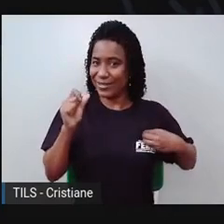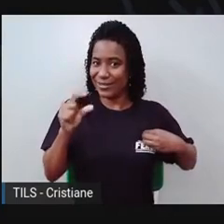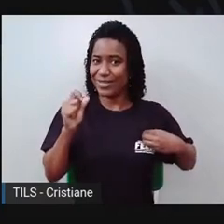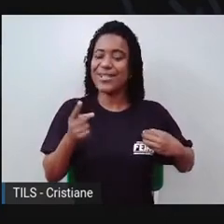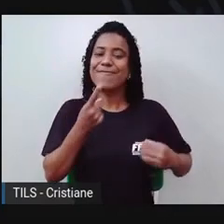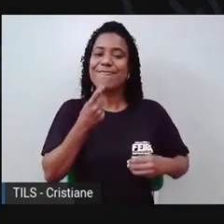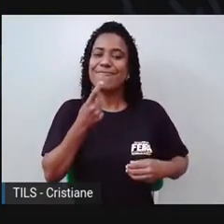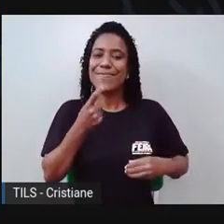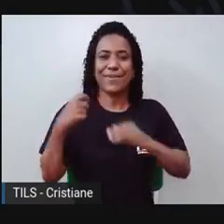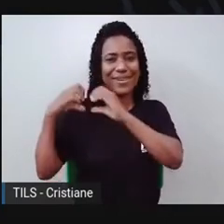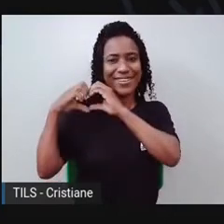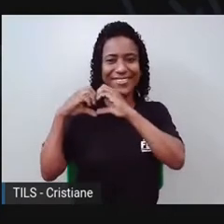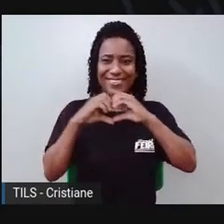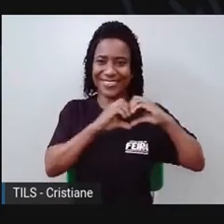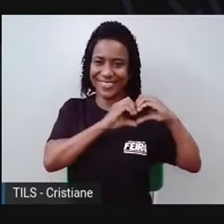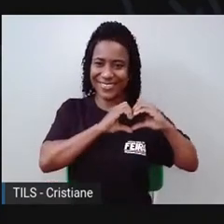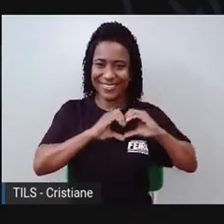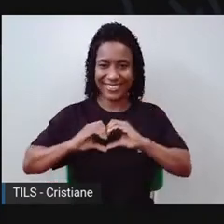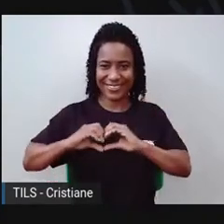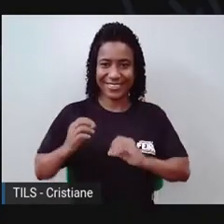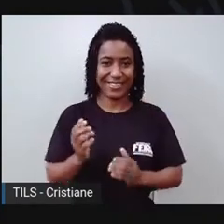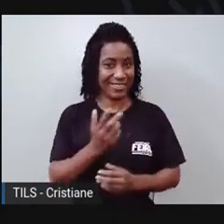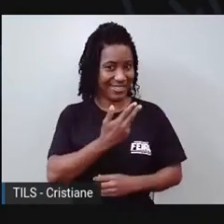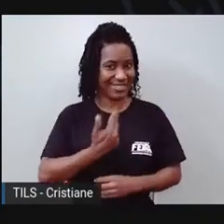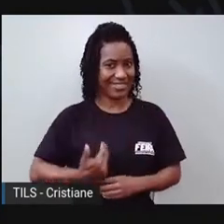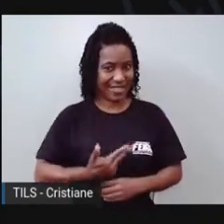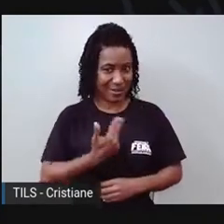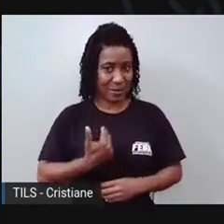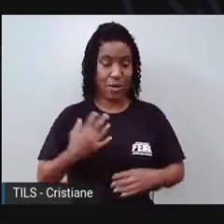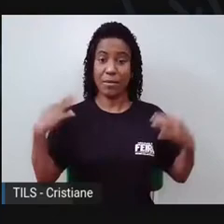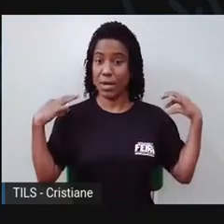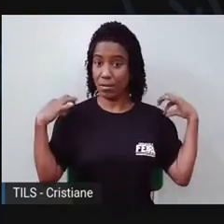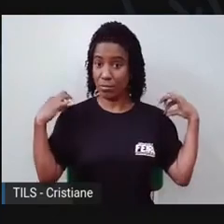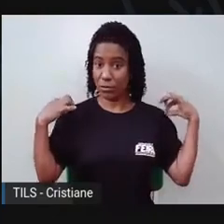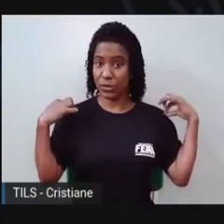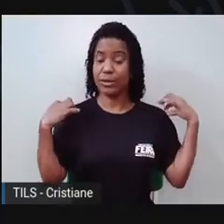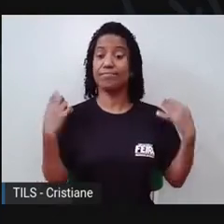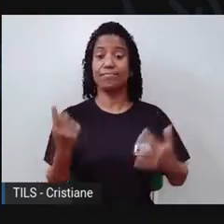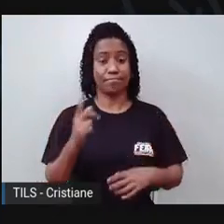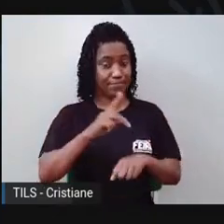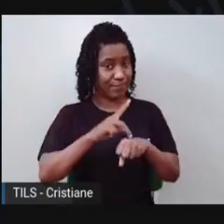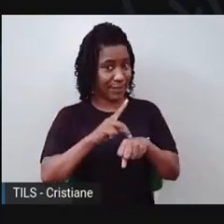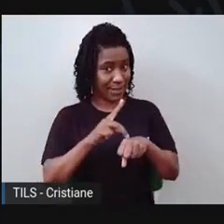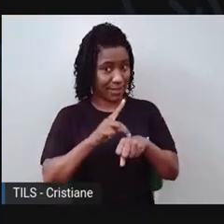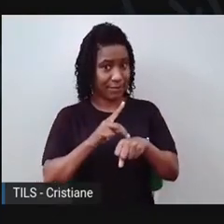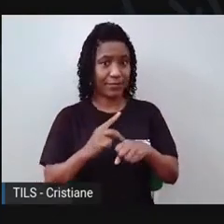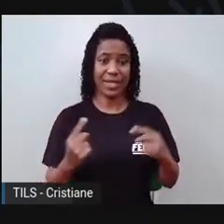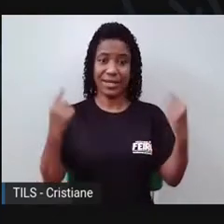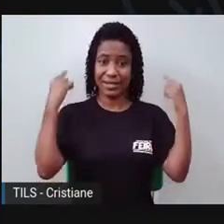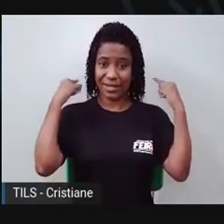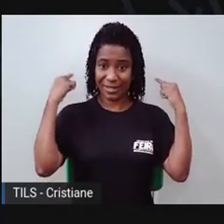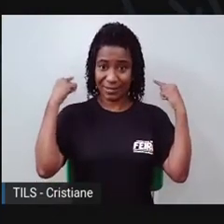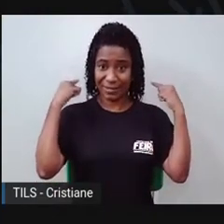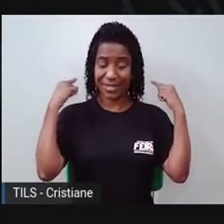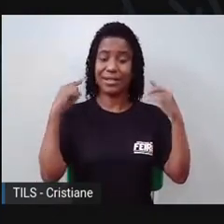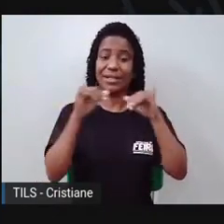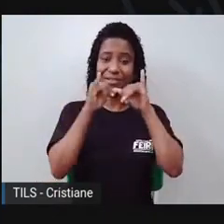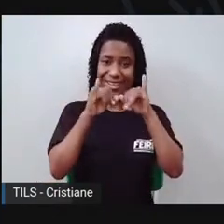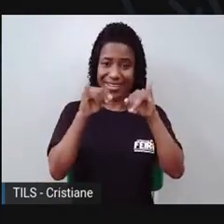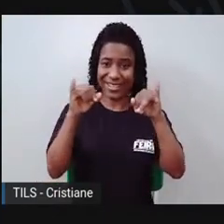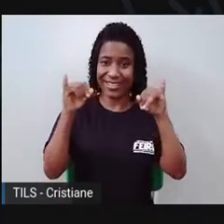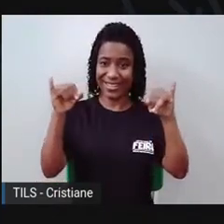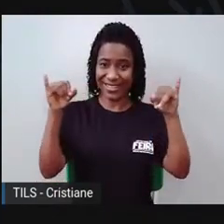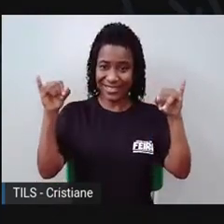vermelho, uns coraçõezinhos. E uma blusinha preta. Atrás de mim, nós temos um cartaz que está escrito,